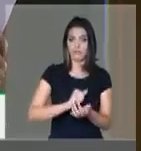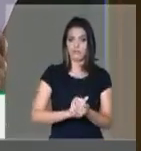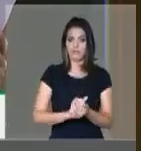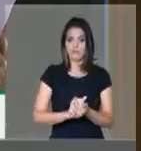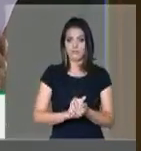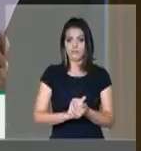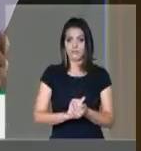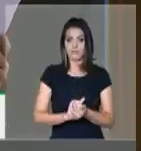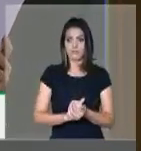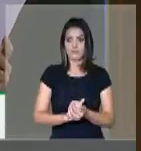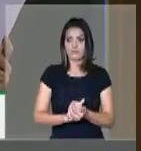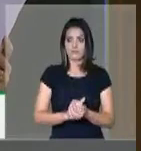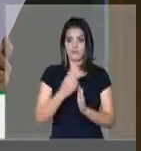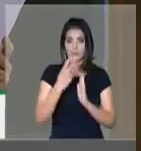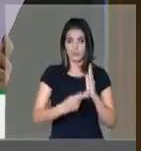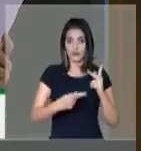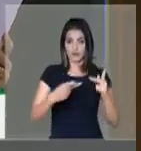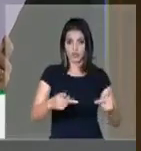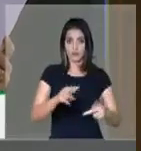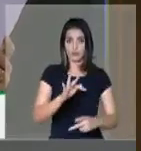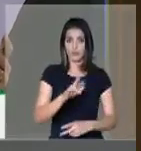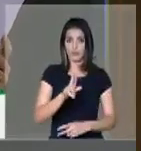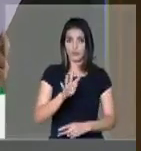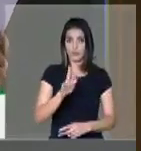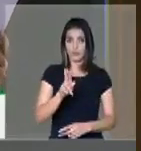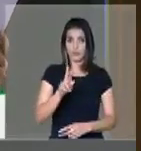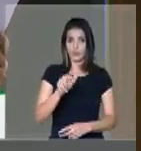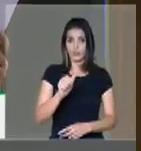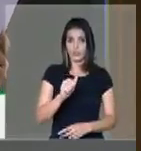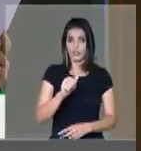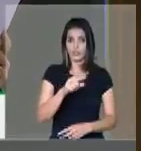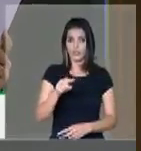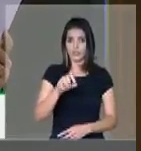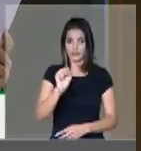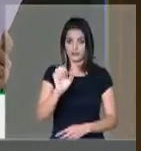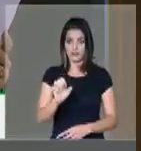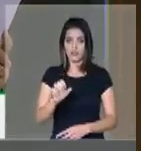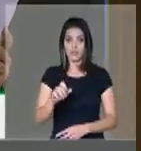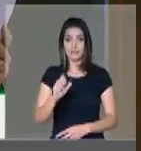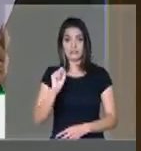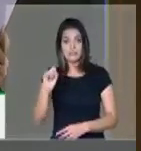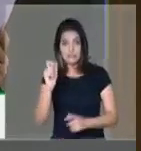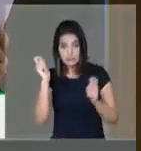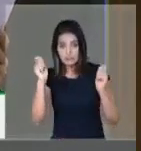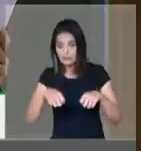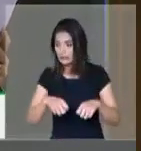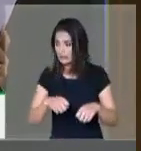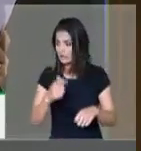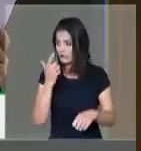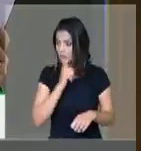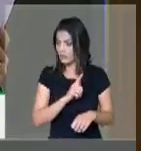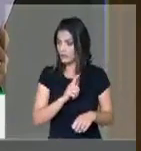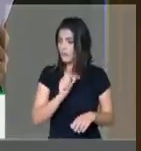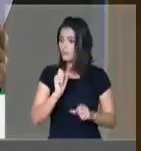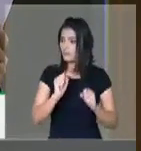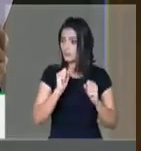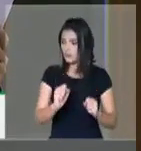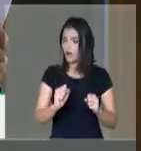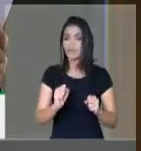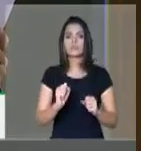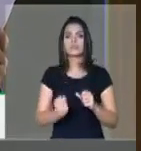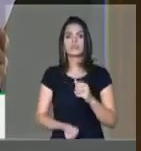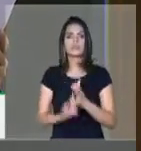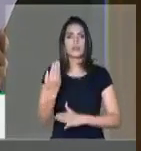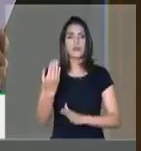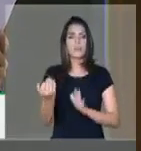Futurice, da ordem de 50 bilhões, caso consiga se viabilizar, pode perfeitamente ser